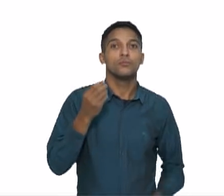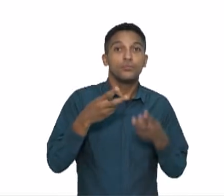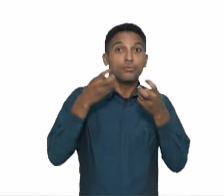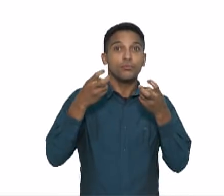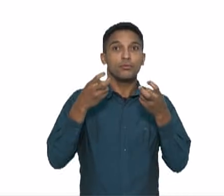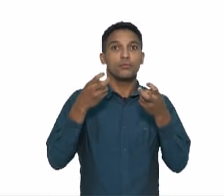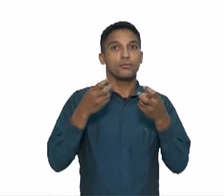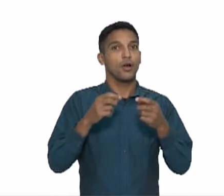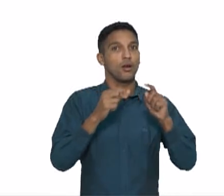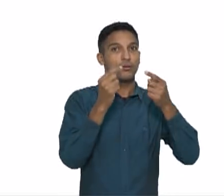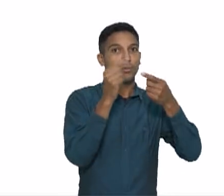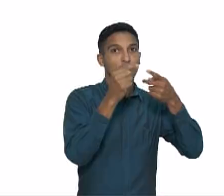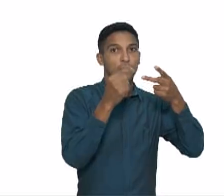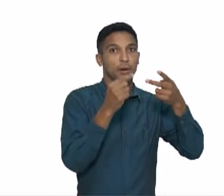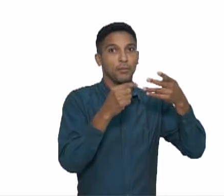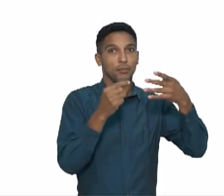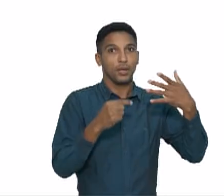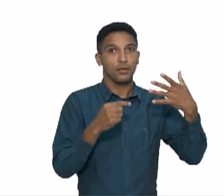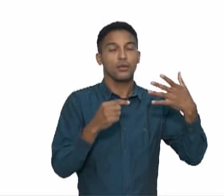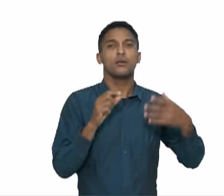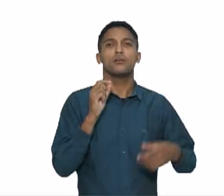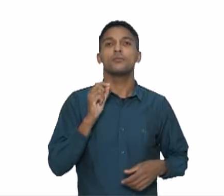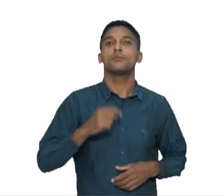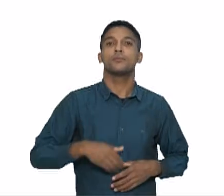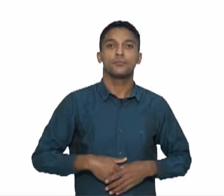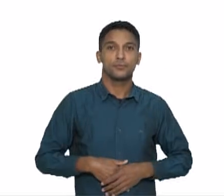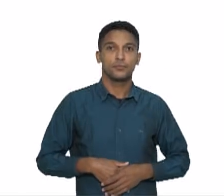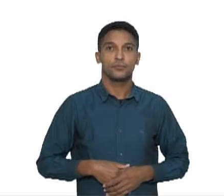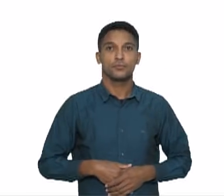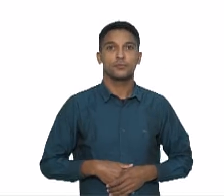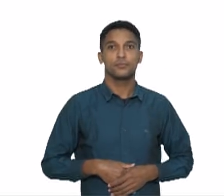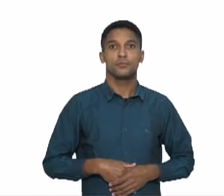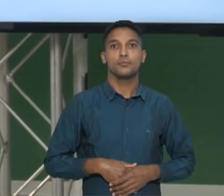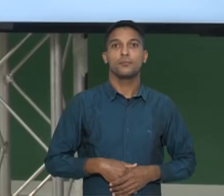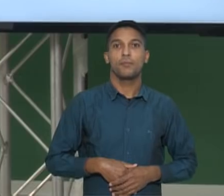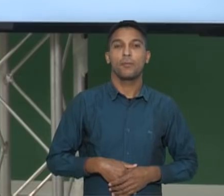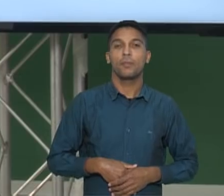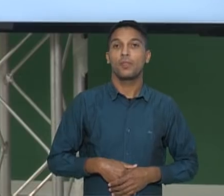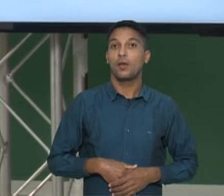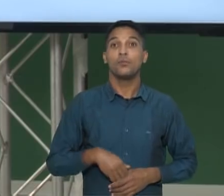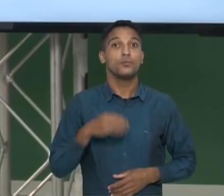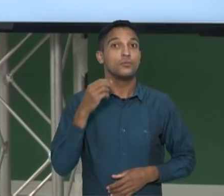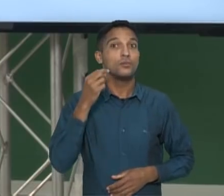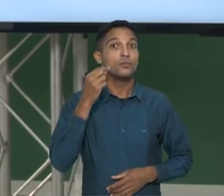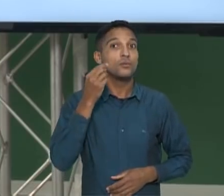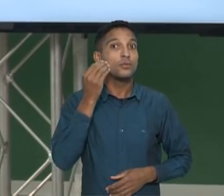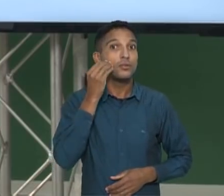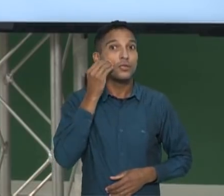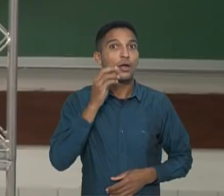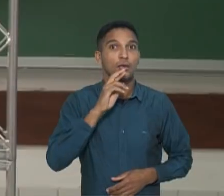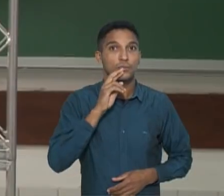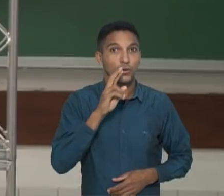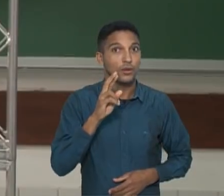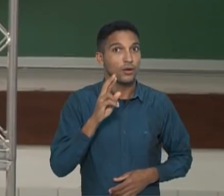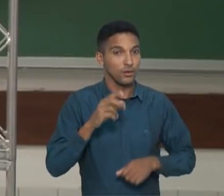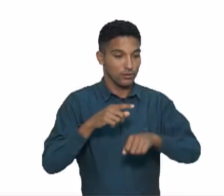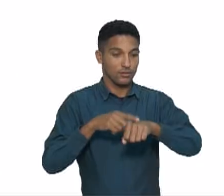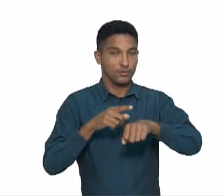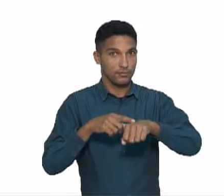Segunda alternativa, pelo fato do cachorro surgir subitamente. Mais um tempo para tentar dar conta de responder essa questão.